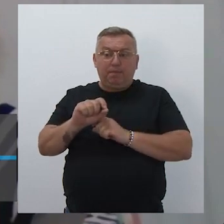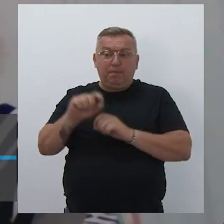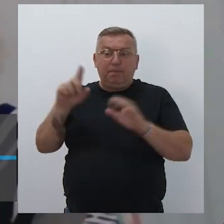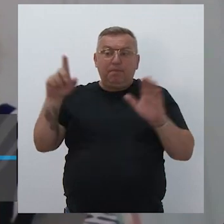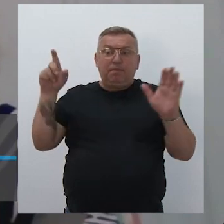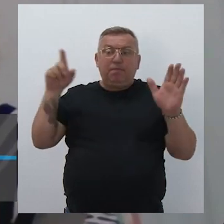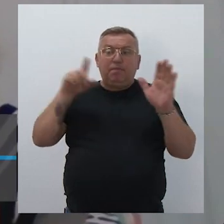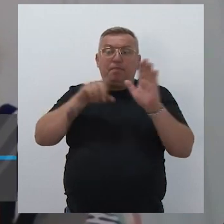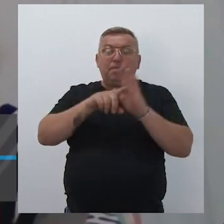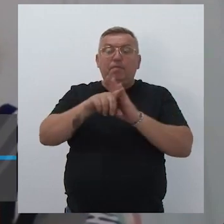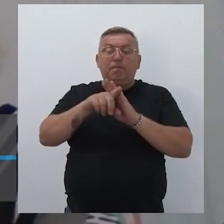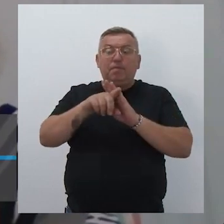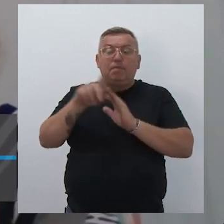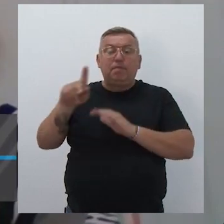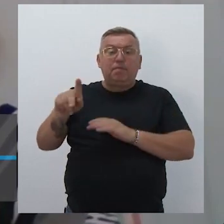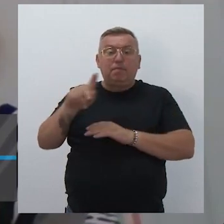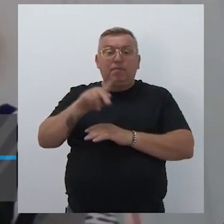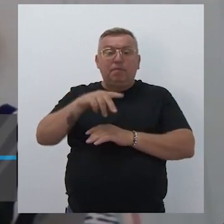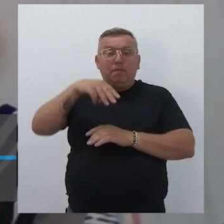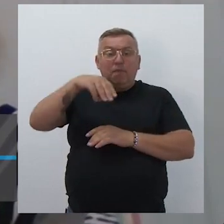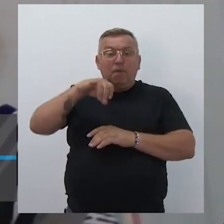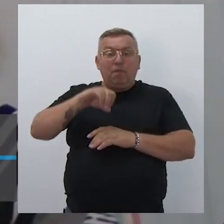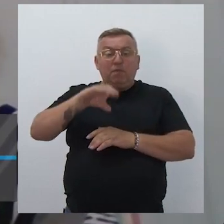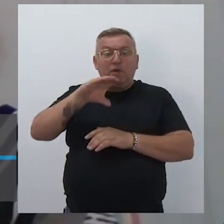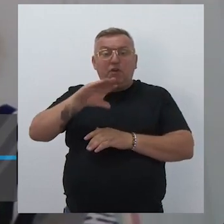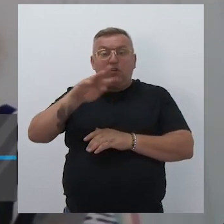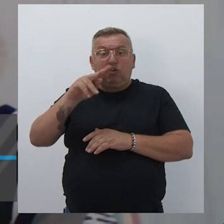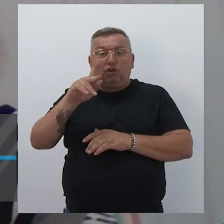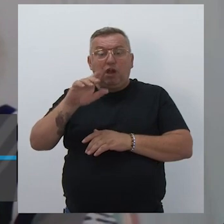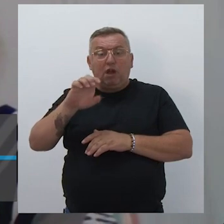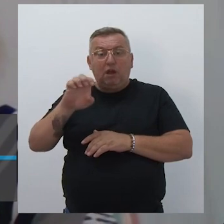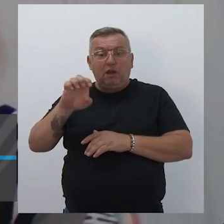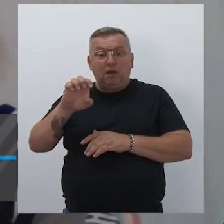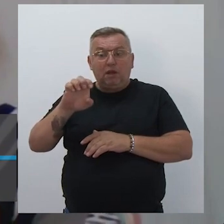pergunta, o questionamento da professora Michele.